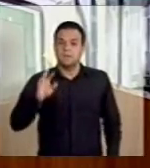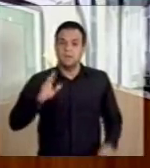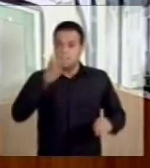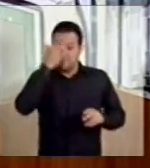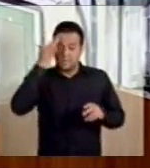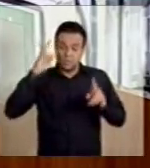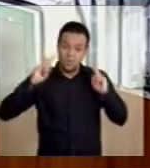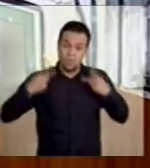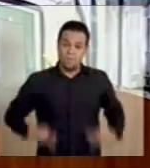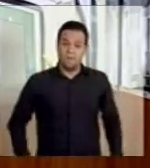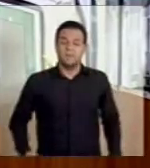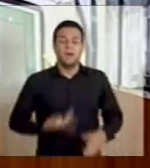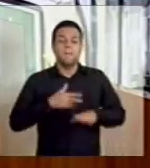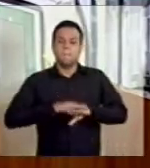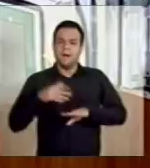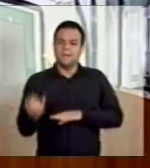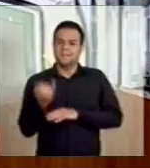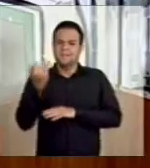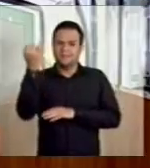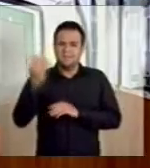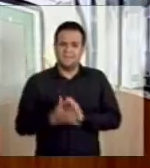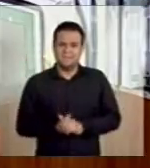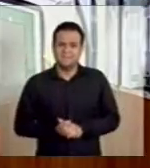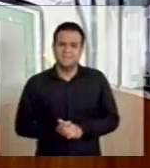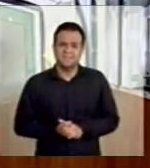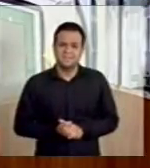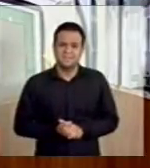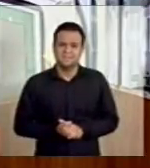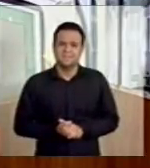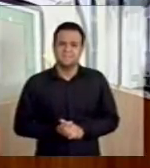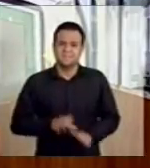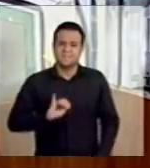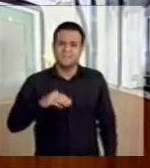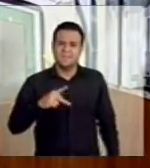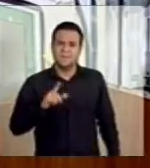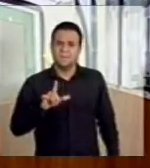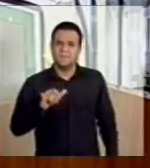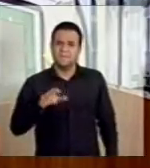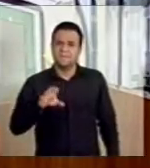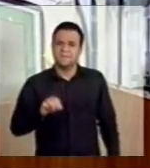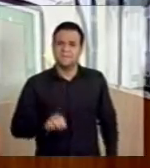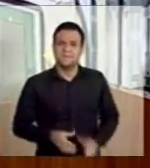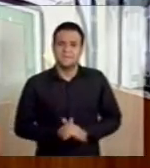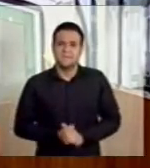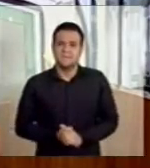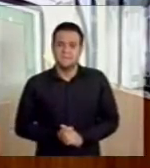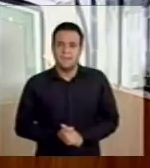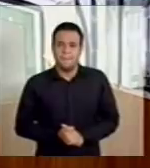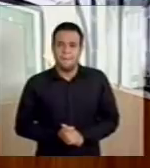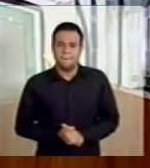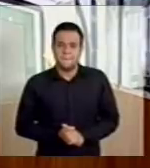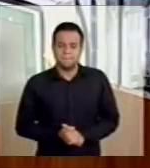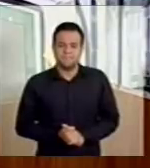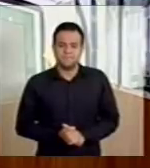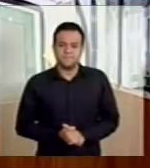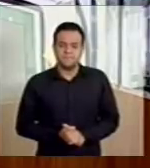qualificando-se como um dos mais significativos postulados constitucionais implícitos, cujas raízes, sabemos todos,